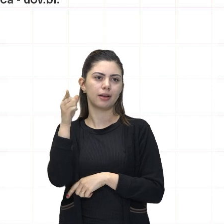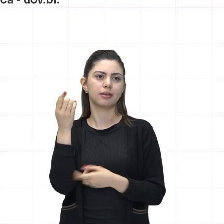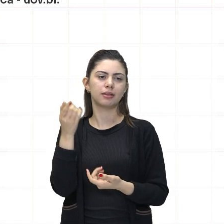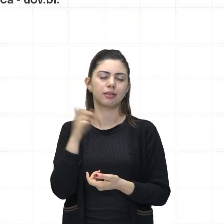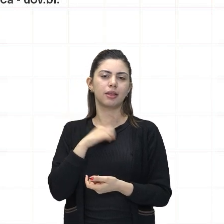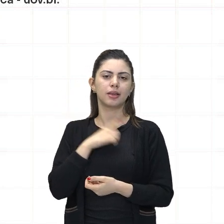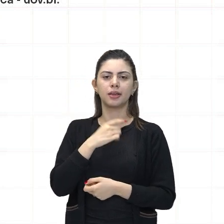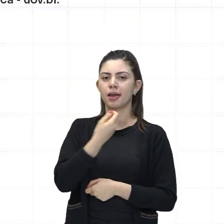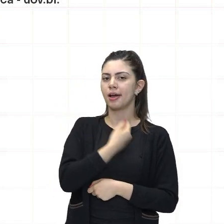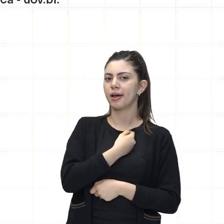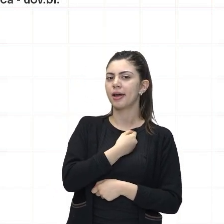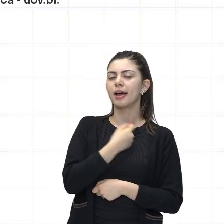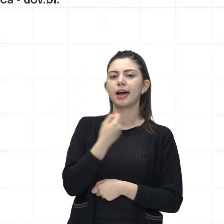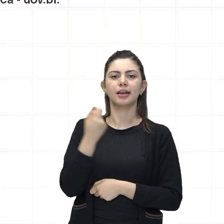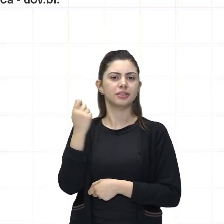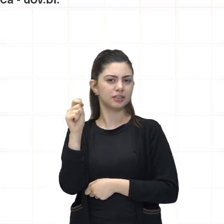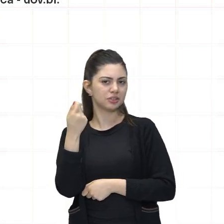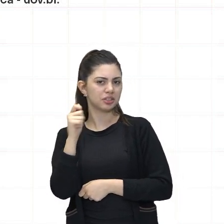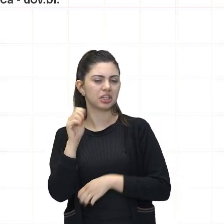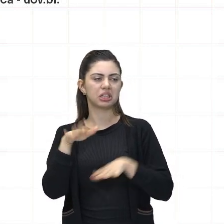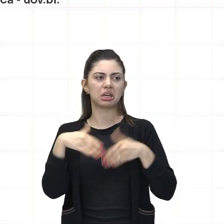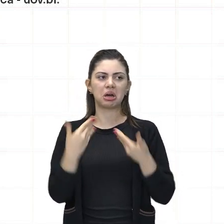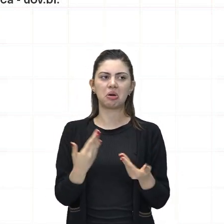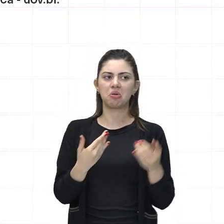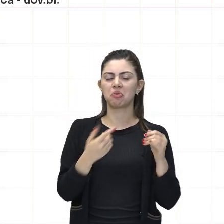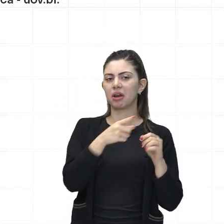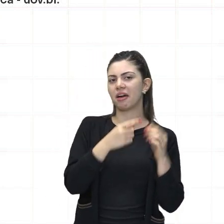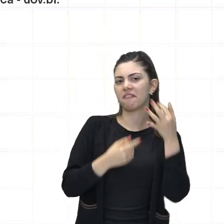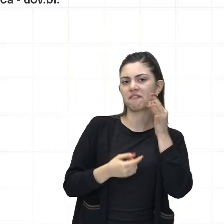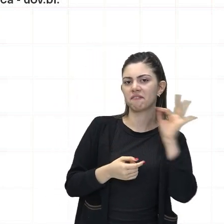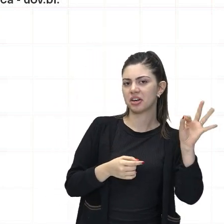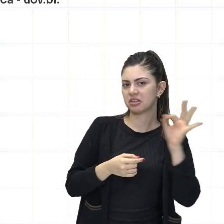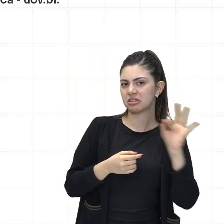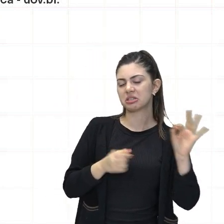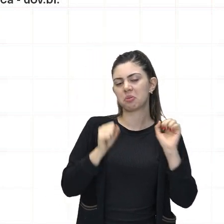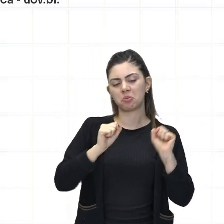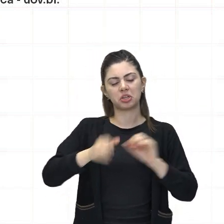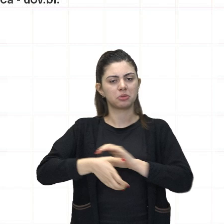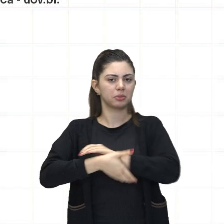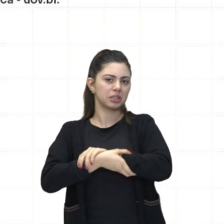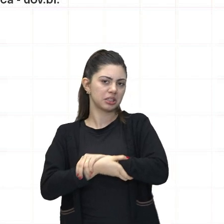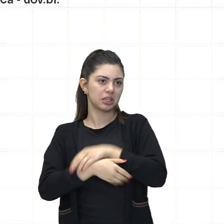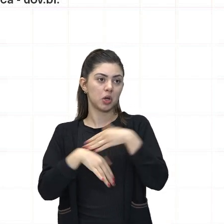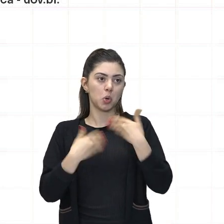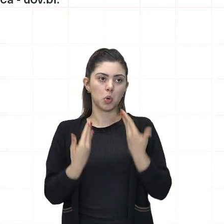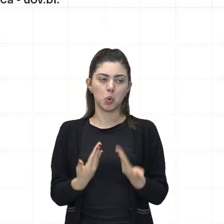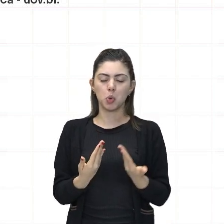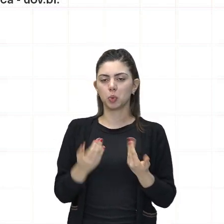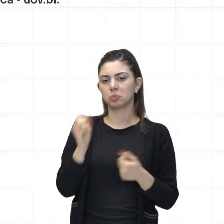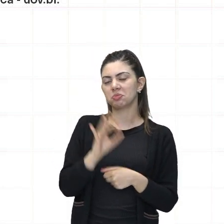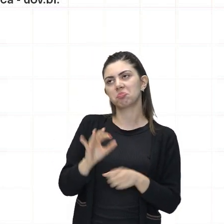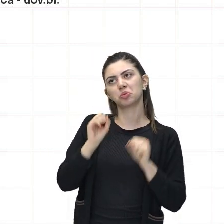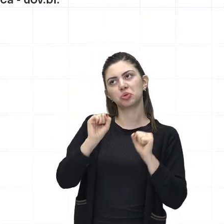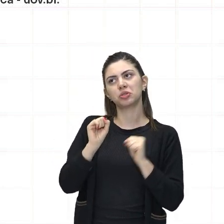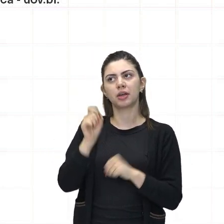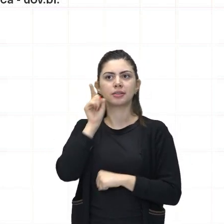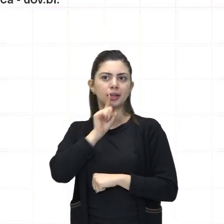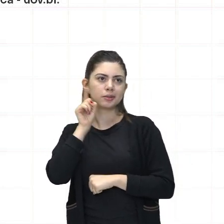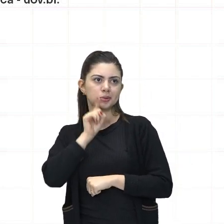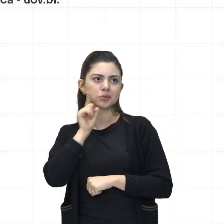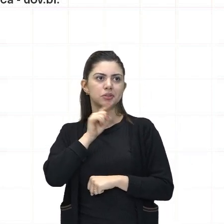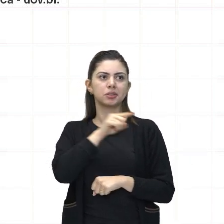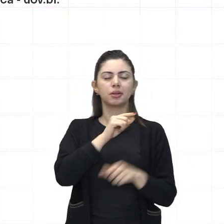a bandeira lá de outro país, da França, sei lá, né? Podia ser outra coisa. Podia ser Estados Unidos com a Alemanha,